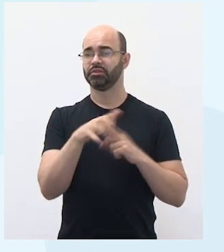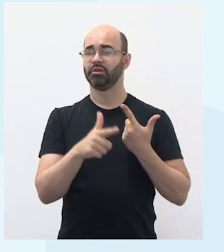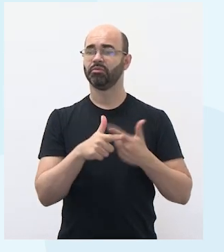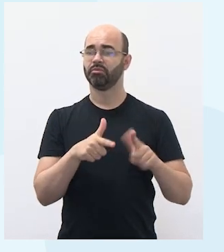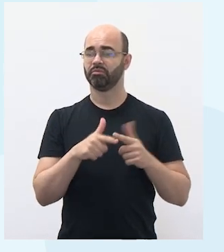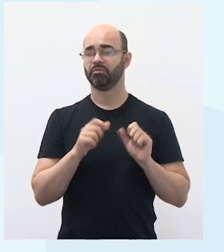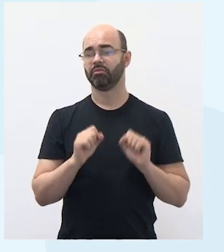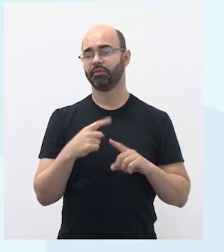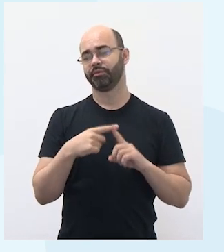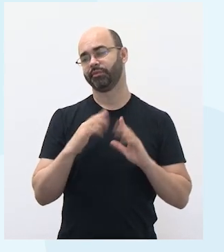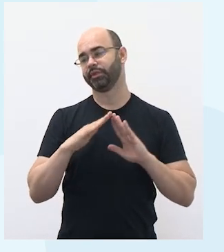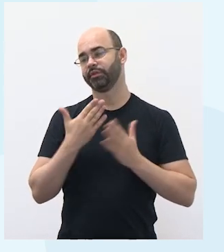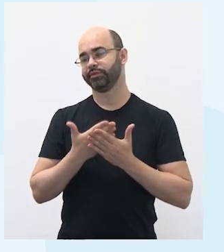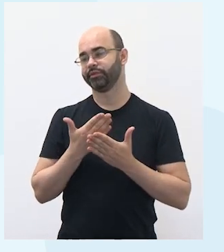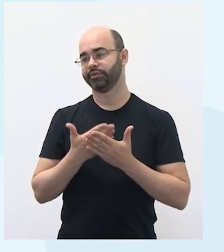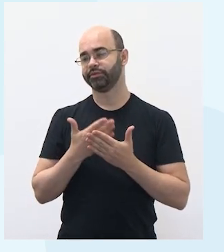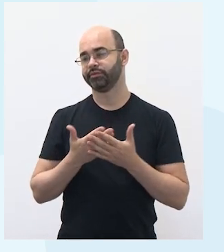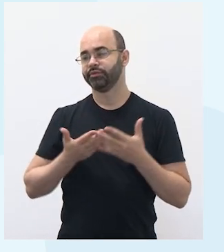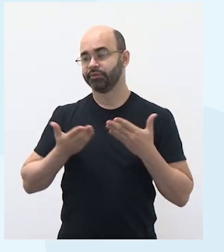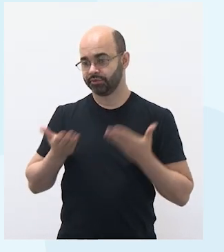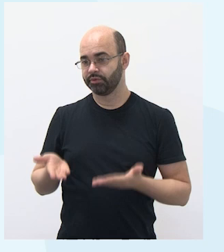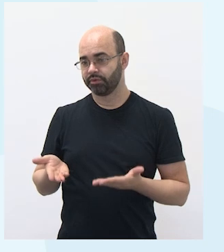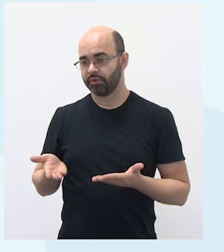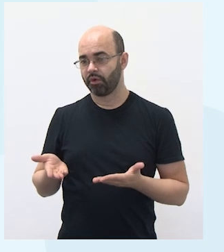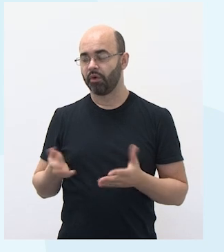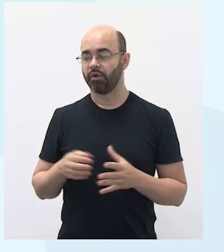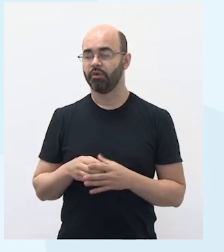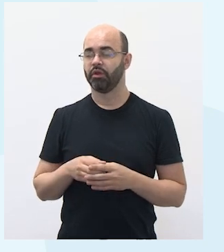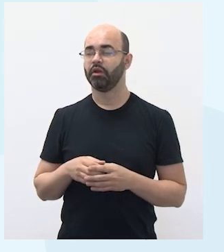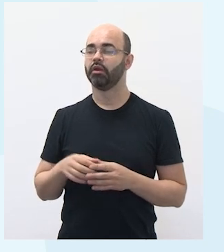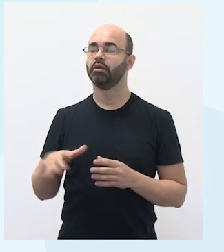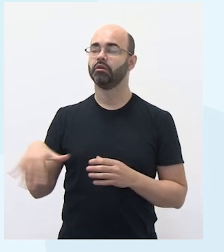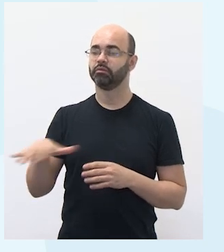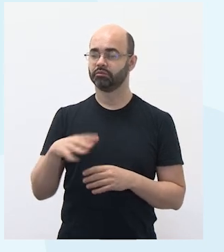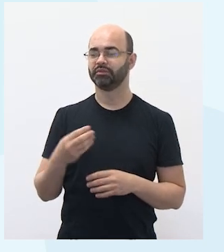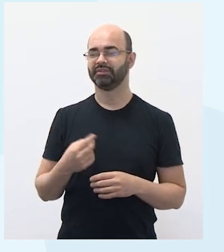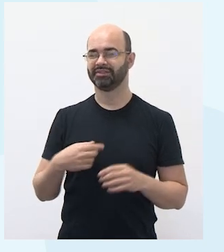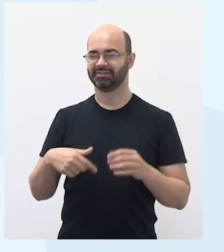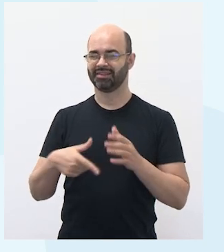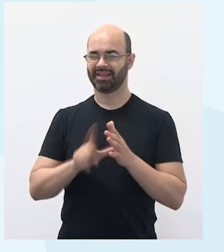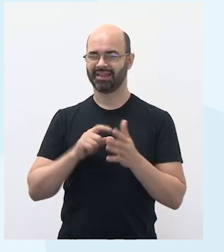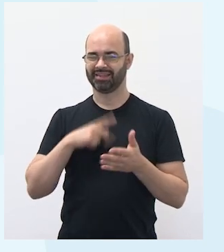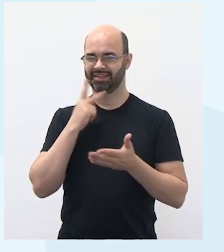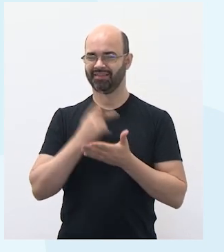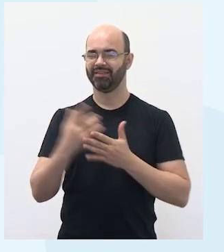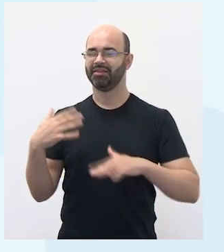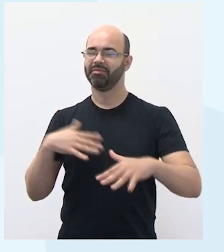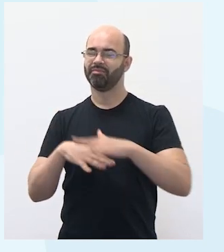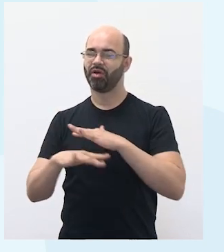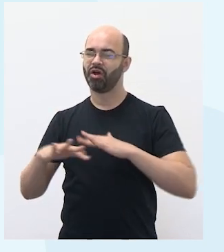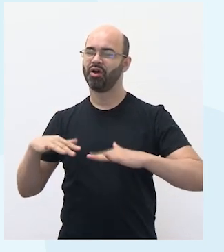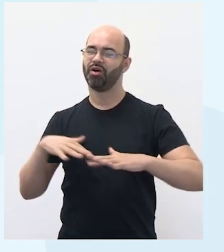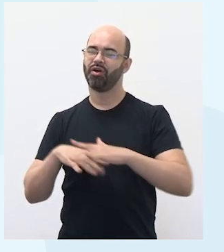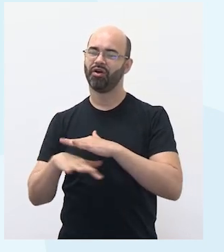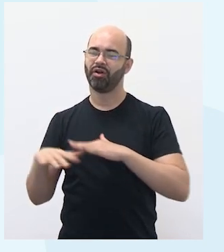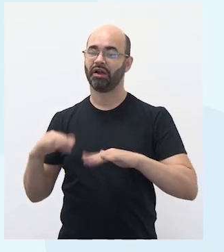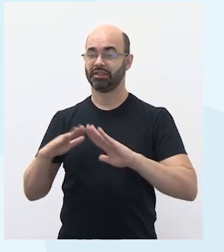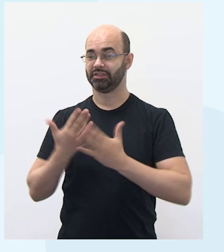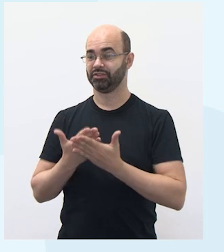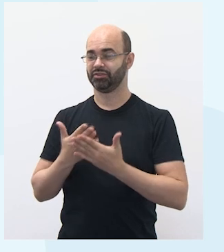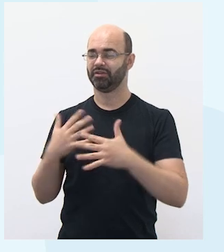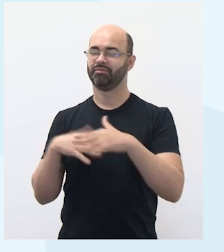escola é um ser pulsante, como eu disse lá no começo, que traz aí